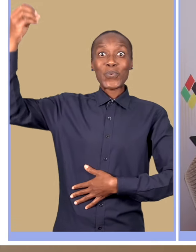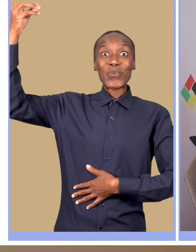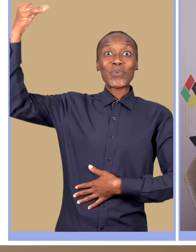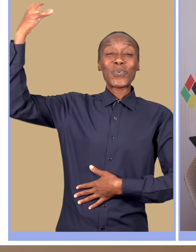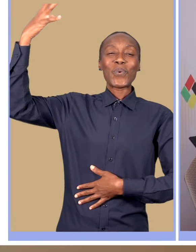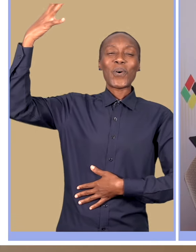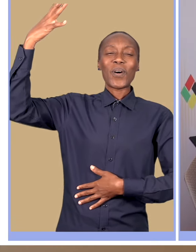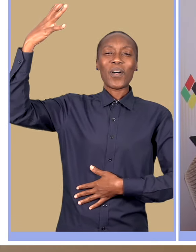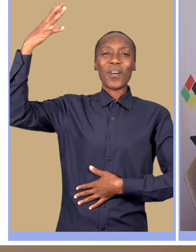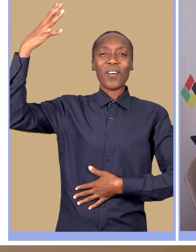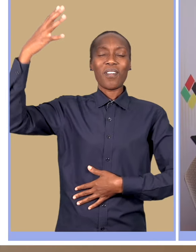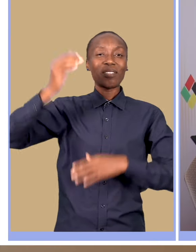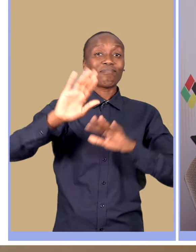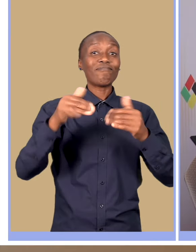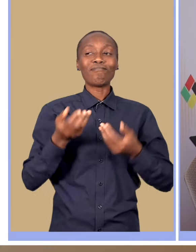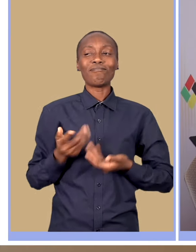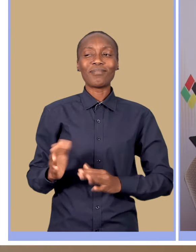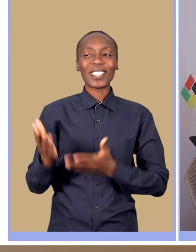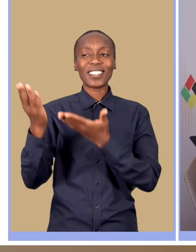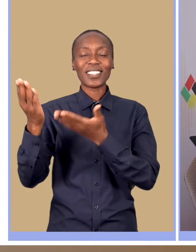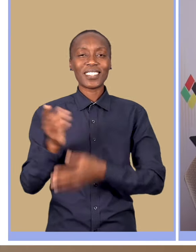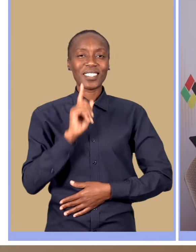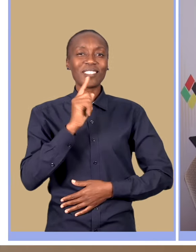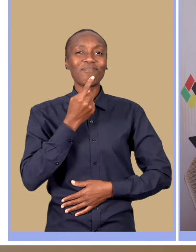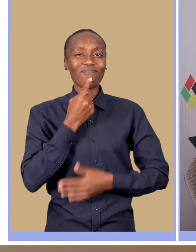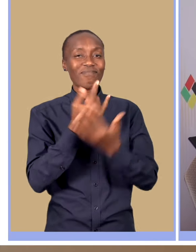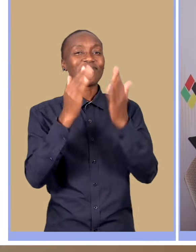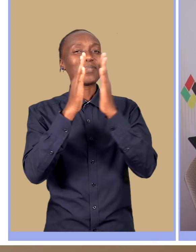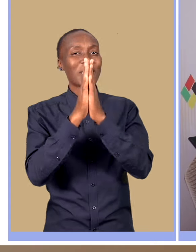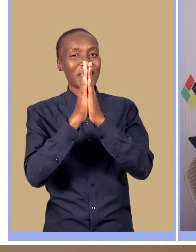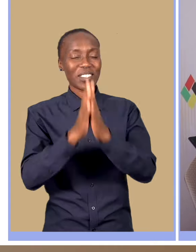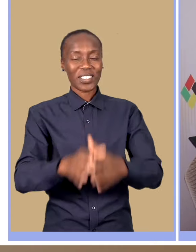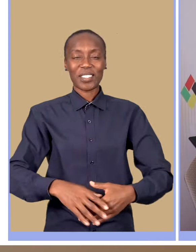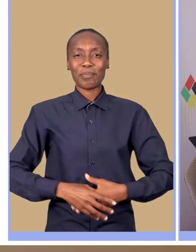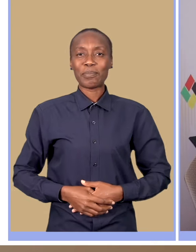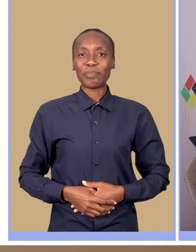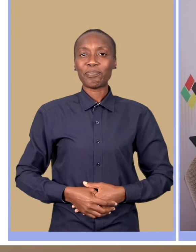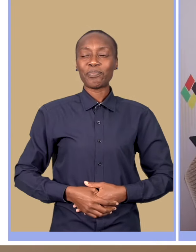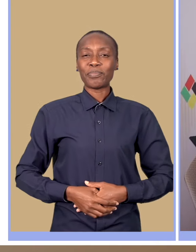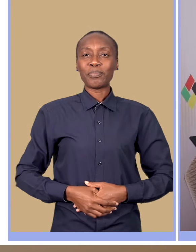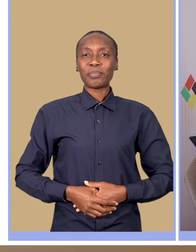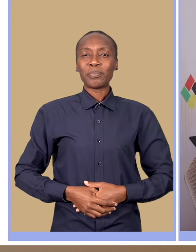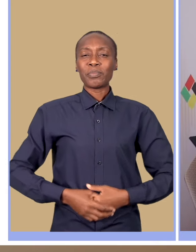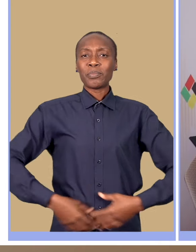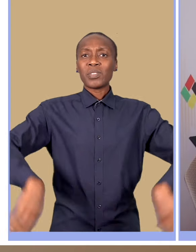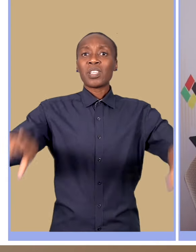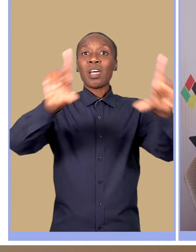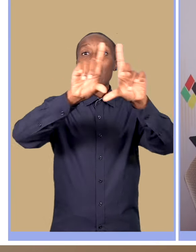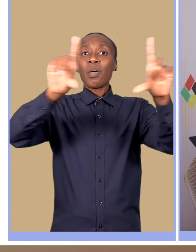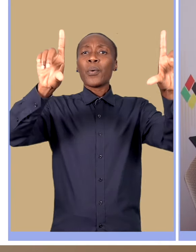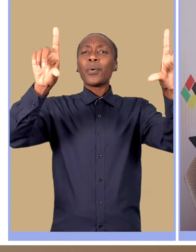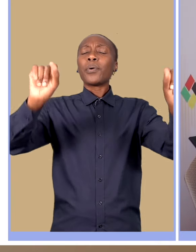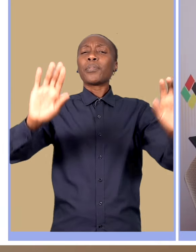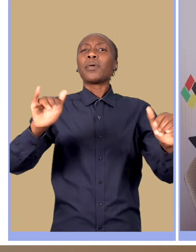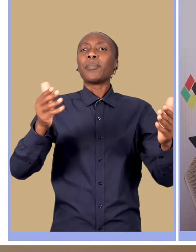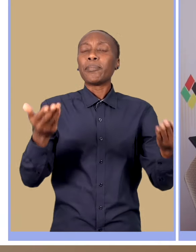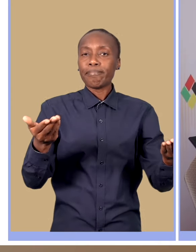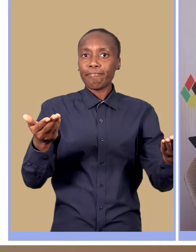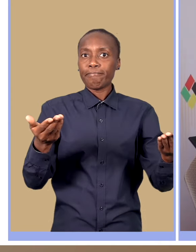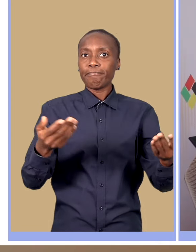Obrigado. Muito bem, nós temos aqui um tema, como já anunciei, né? O que é que